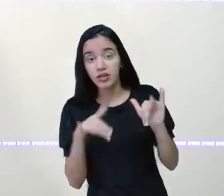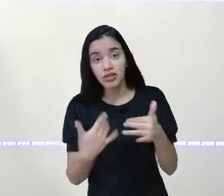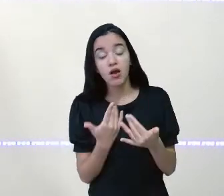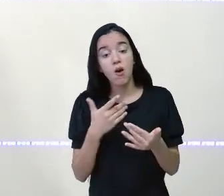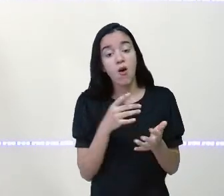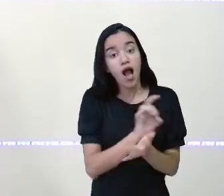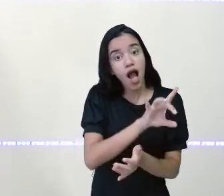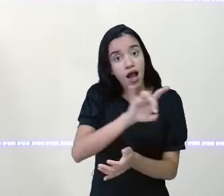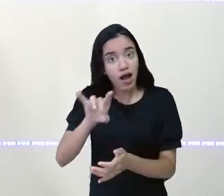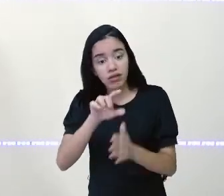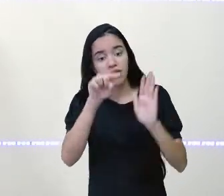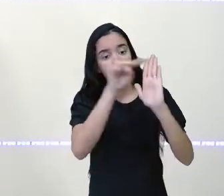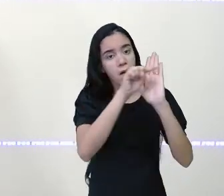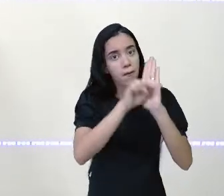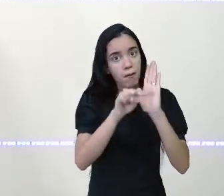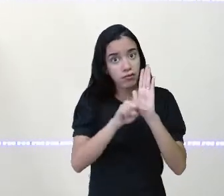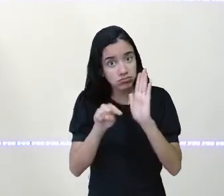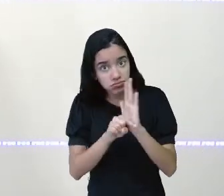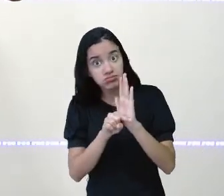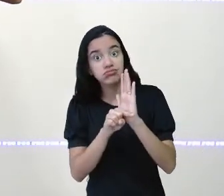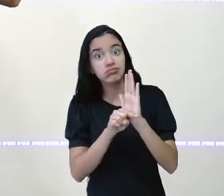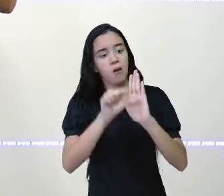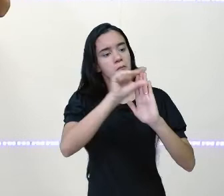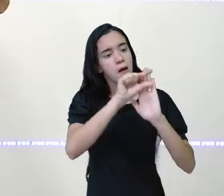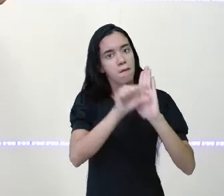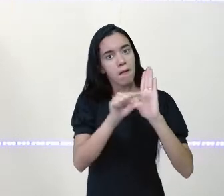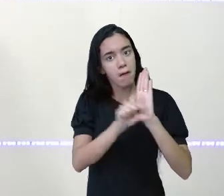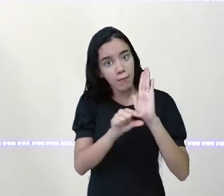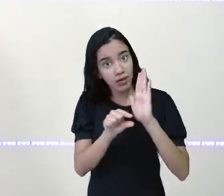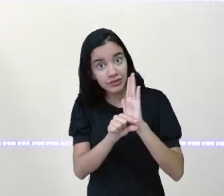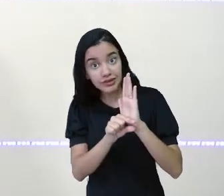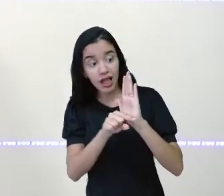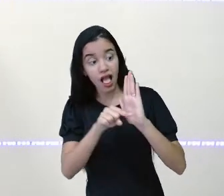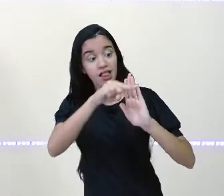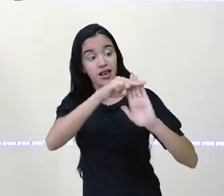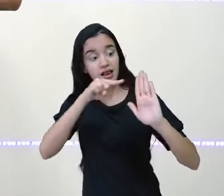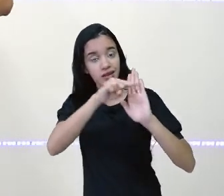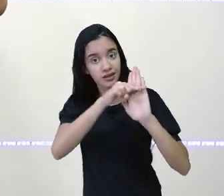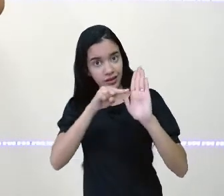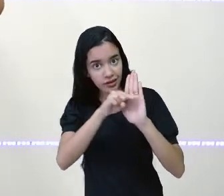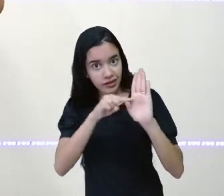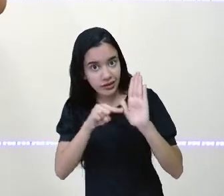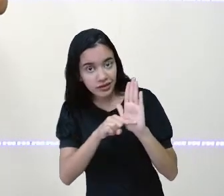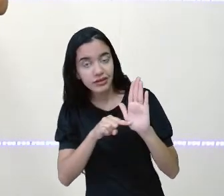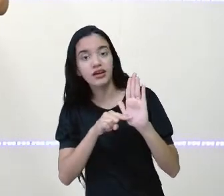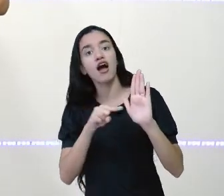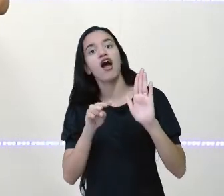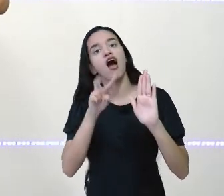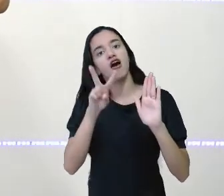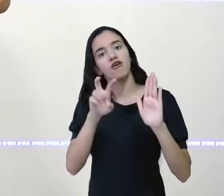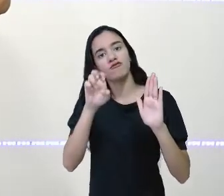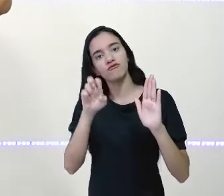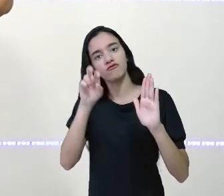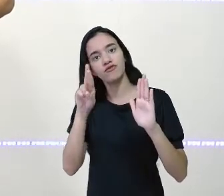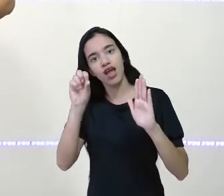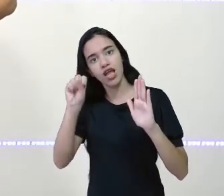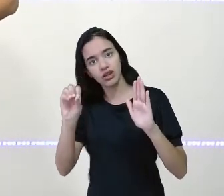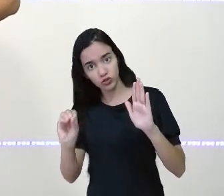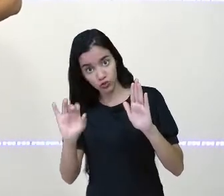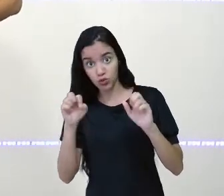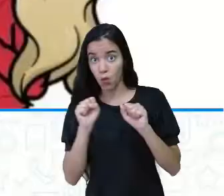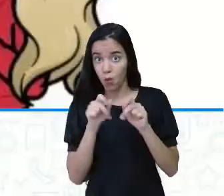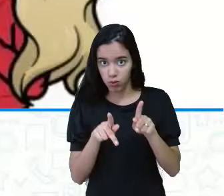cada conjuntinho daquele se chama estrofe. E cada linha se chama verso, tá